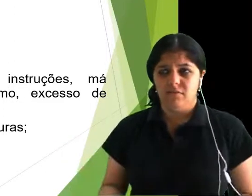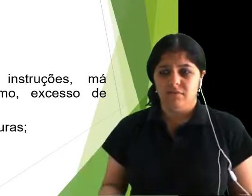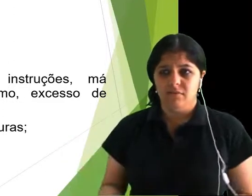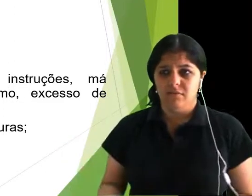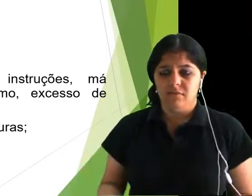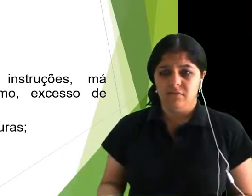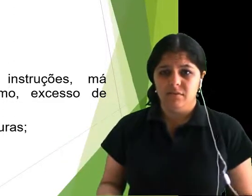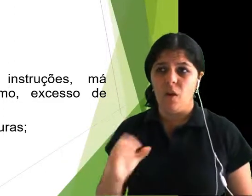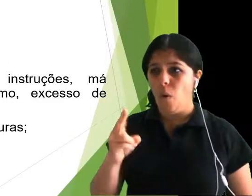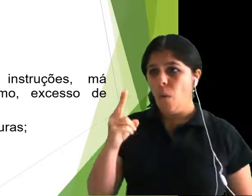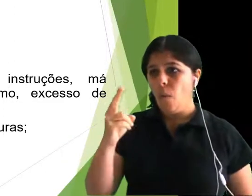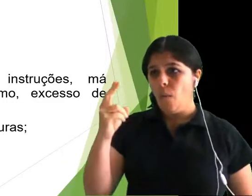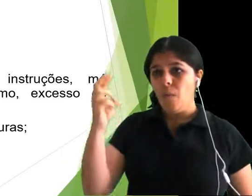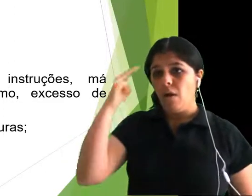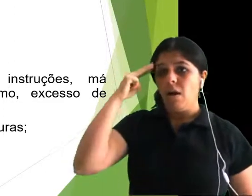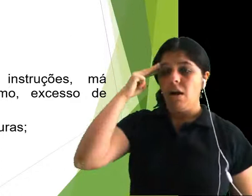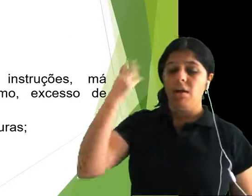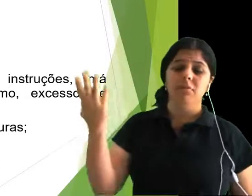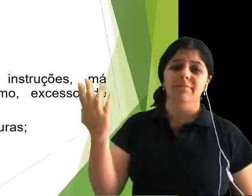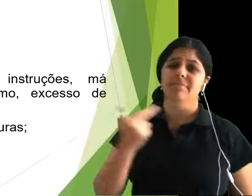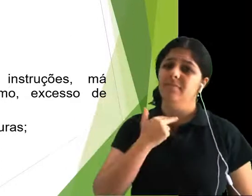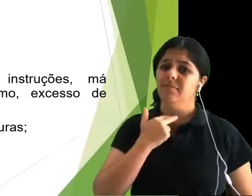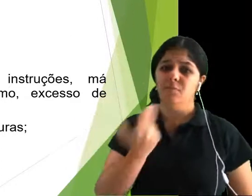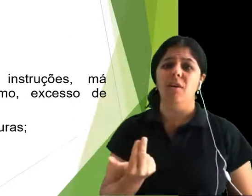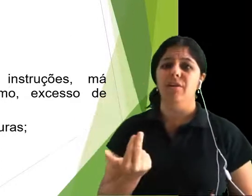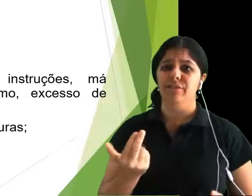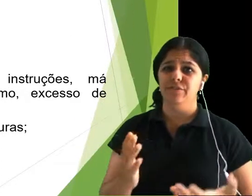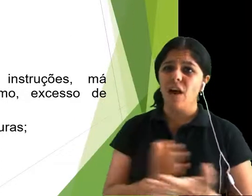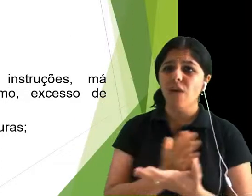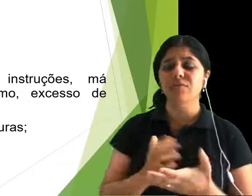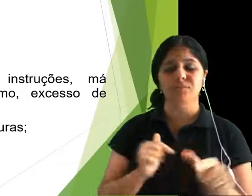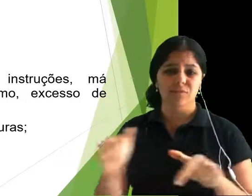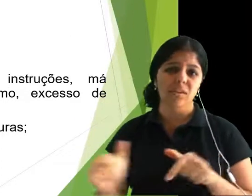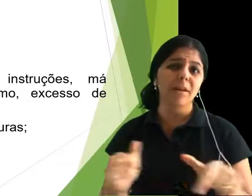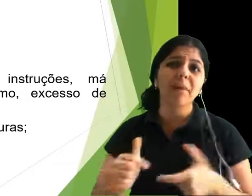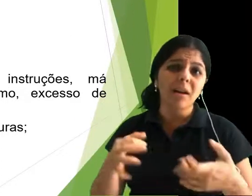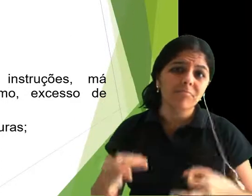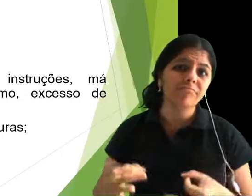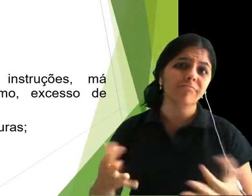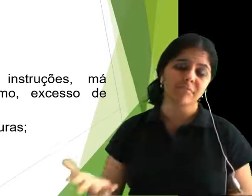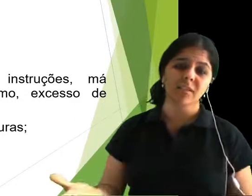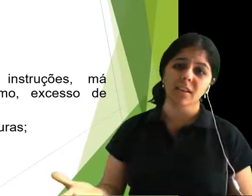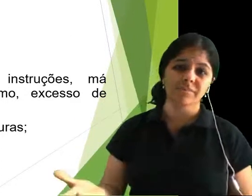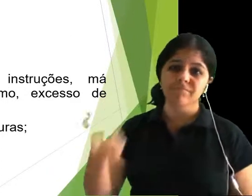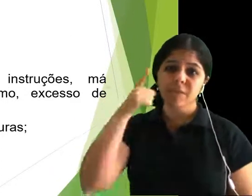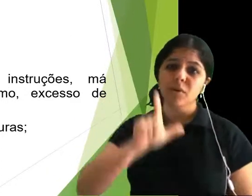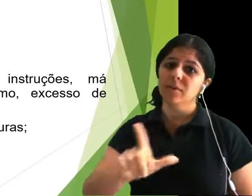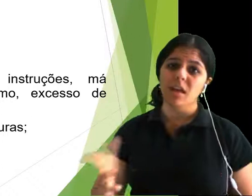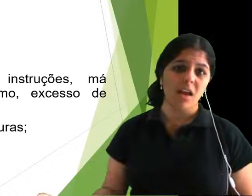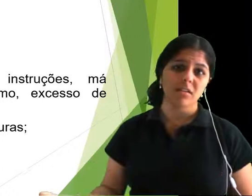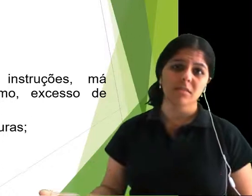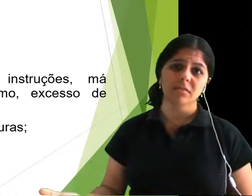vai ser, ou mental também, não vai ser capaz de realizar determinado posto de trabalho, determinada